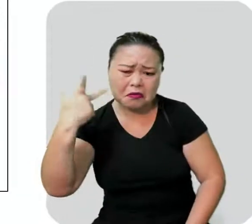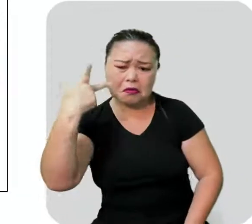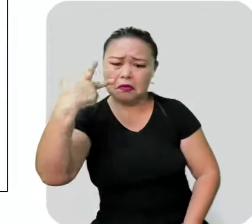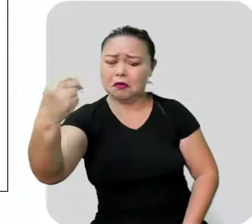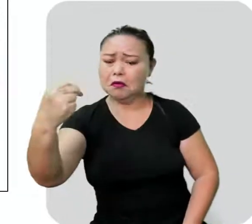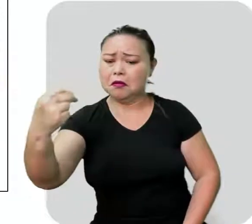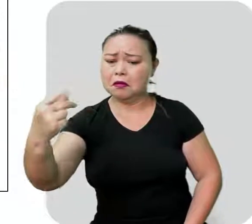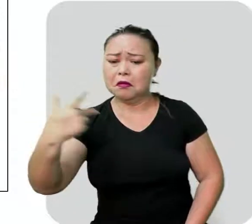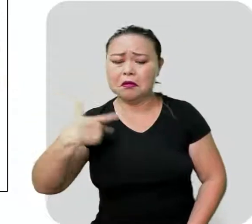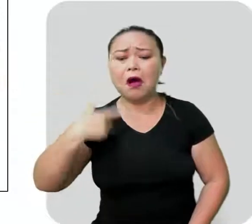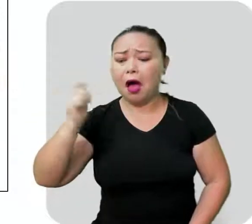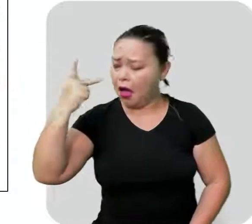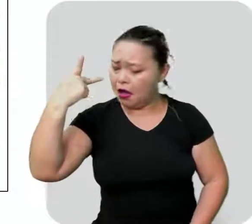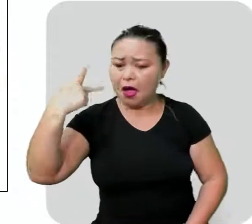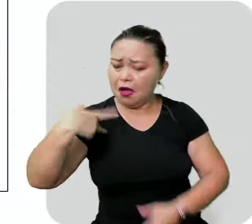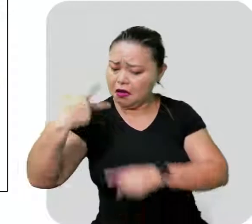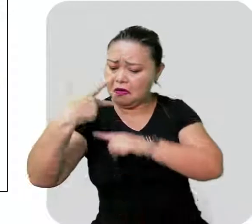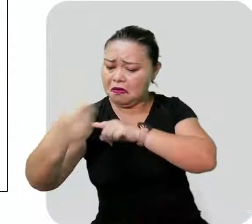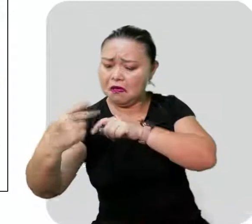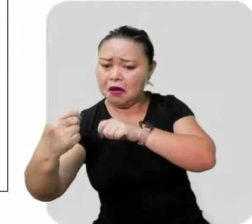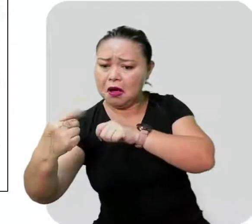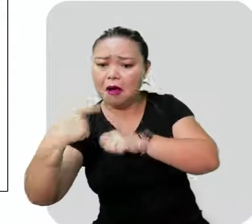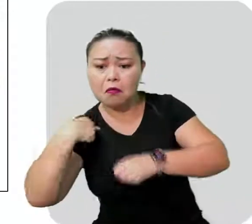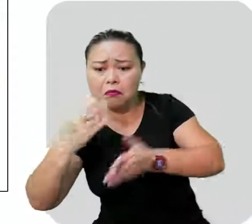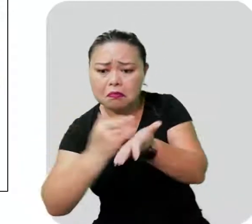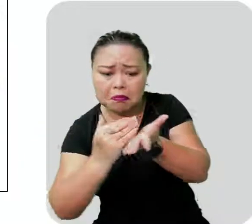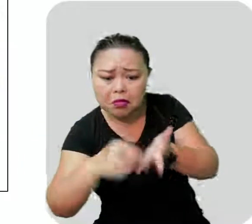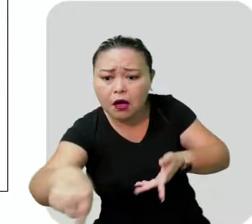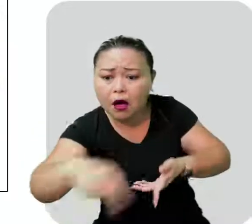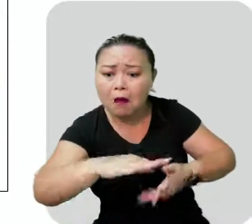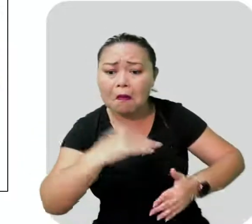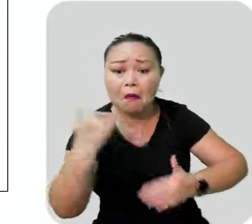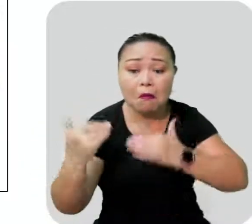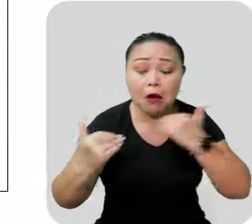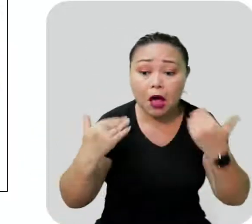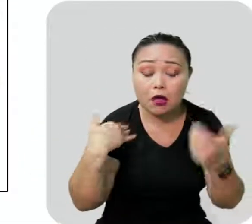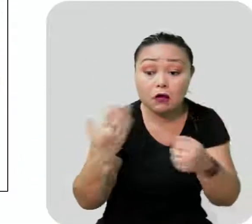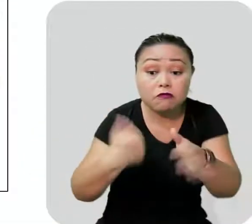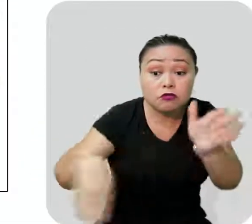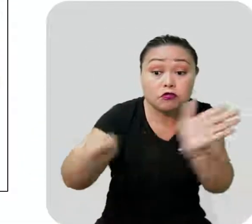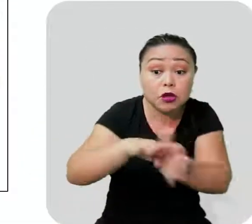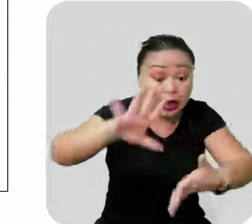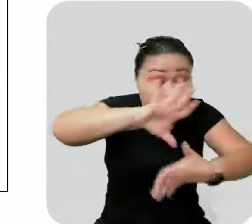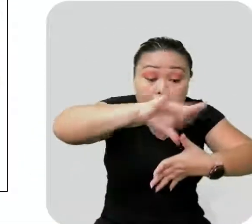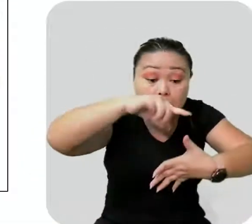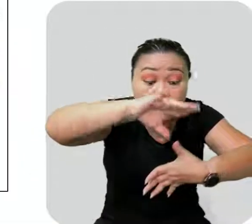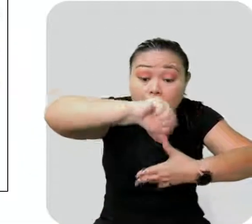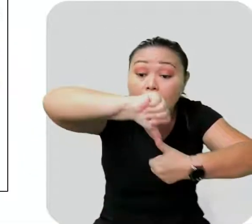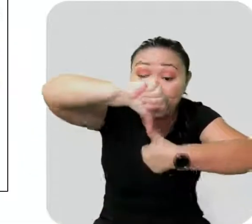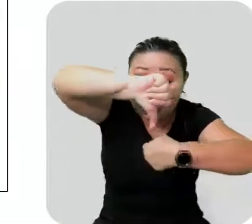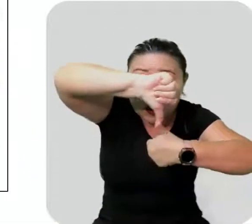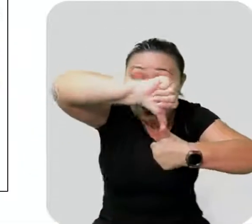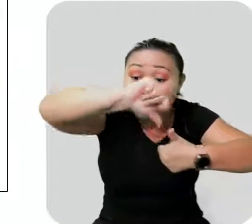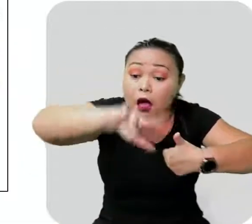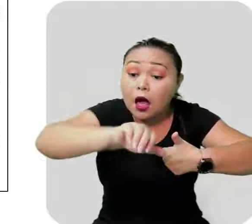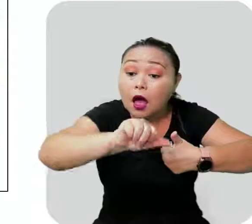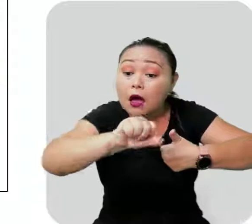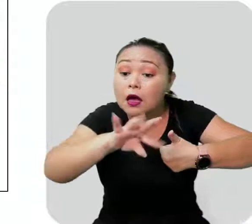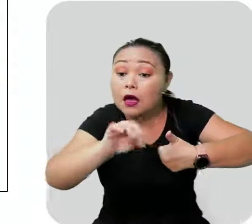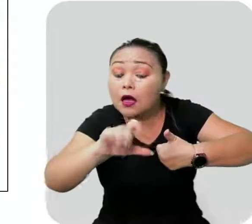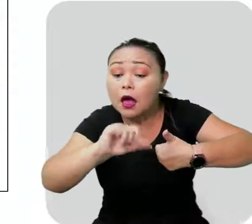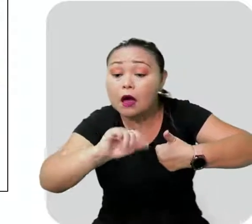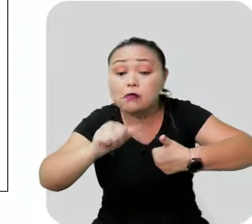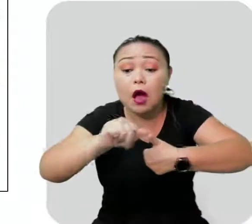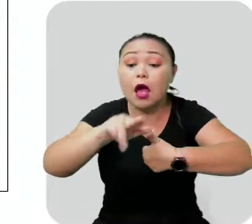superior e com isso você nessa matar olha só vou chegar na América Central os aspectos você é